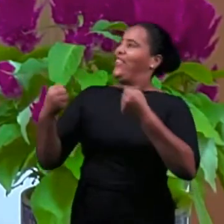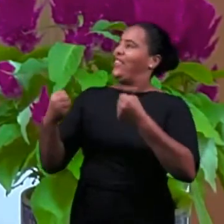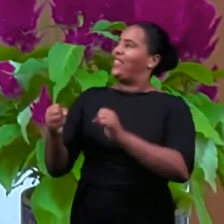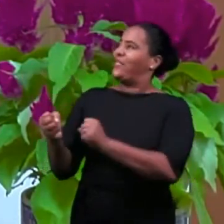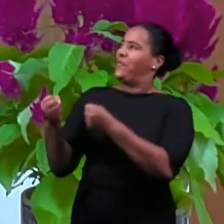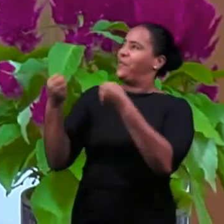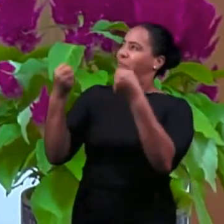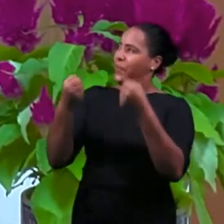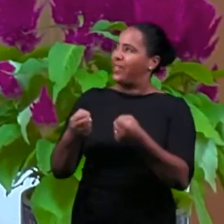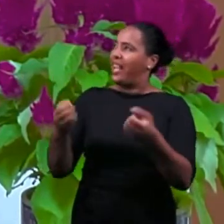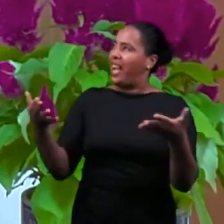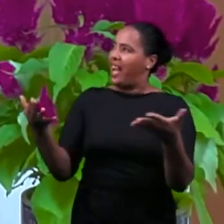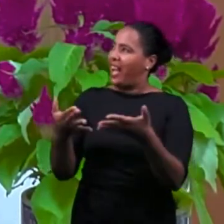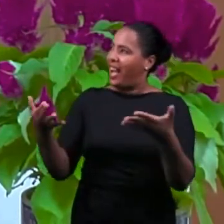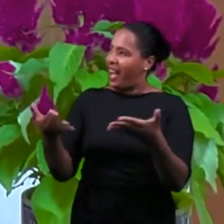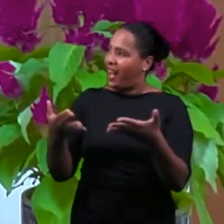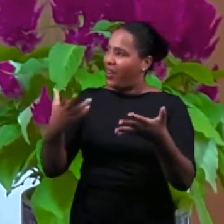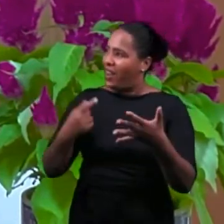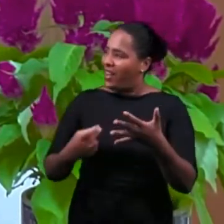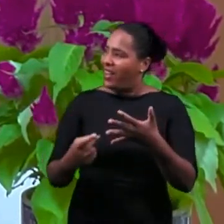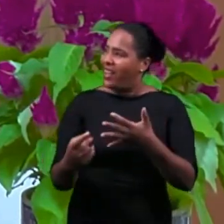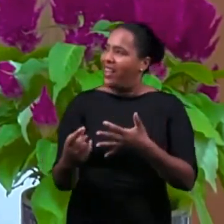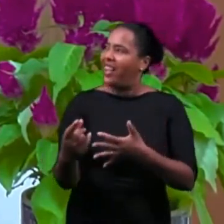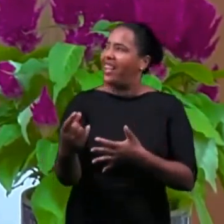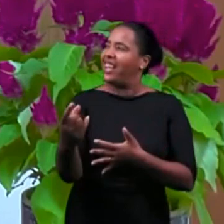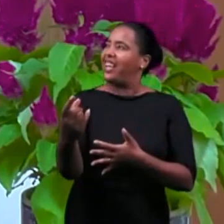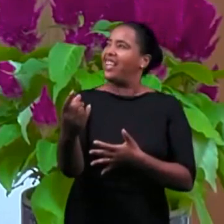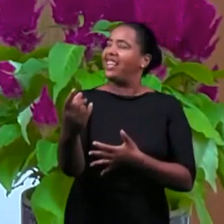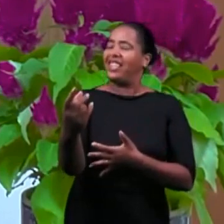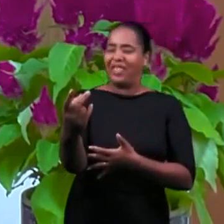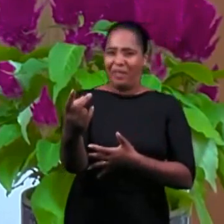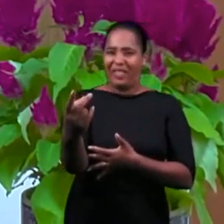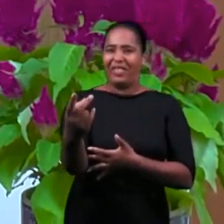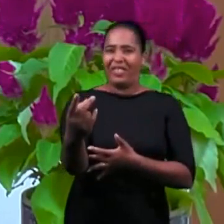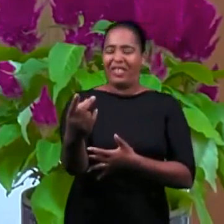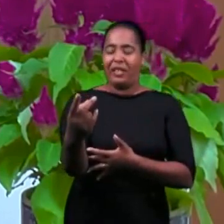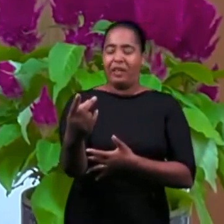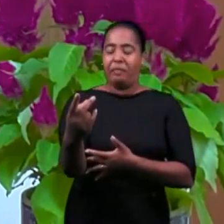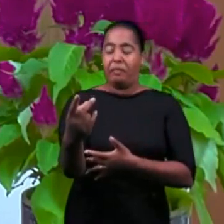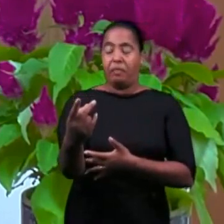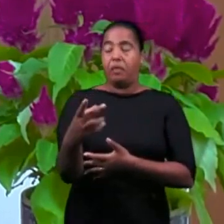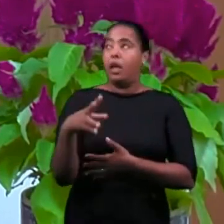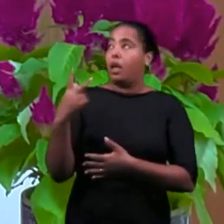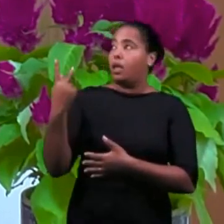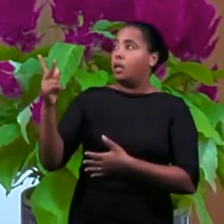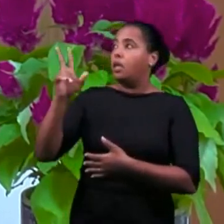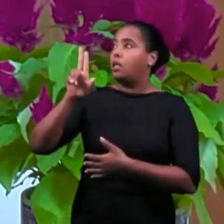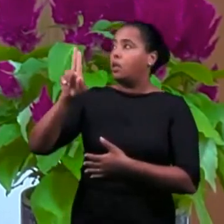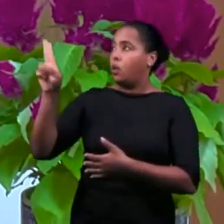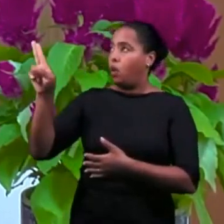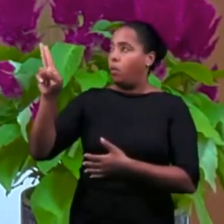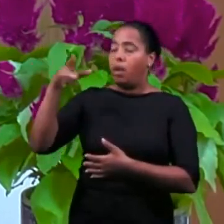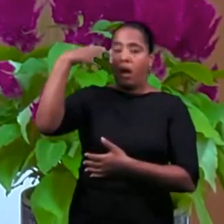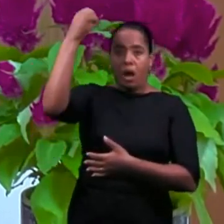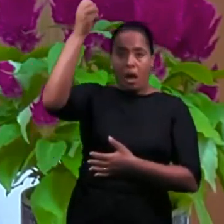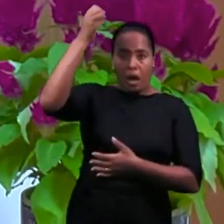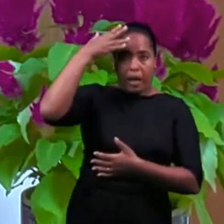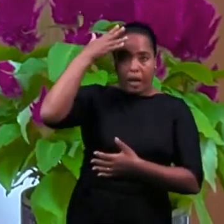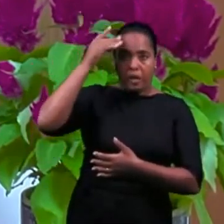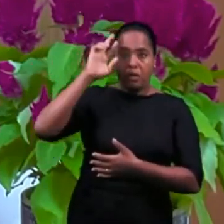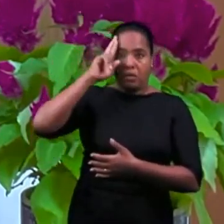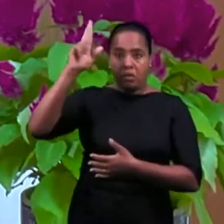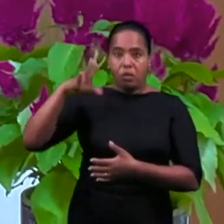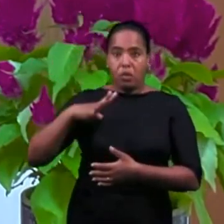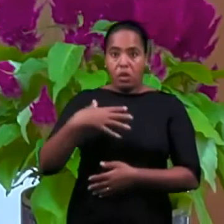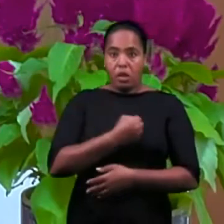poder, agora e pelos séculos dos séculos. E dizemos em teu nome, a graça do nosso Senhor e